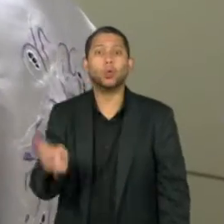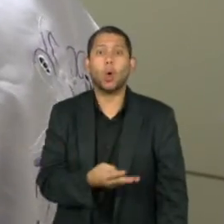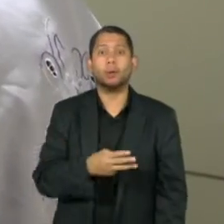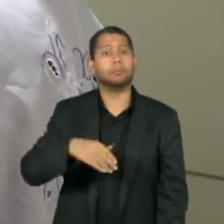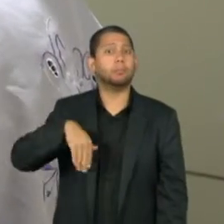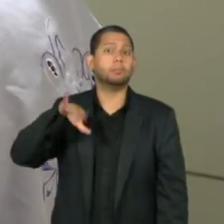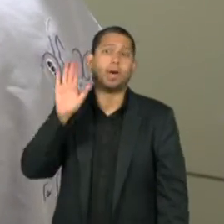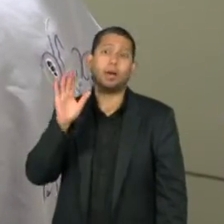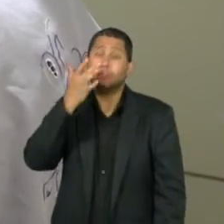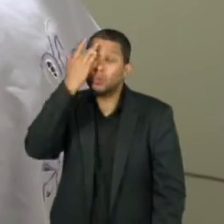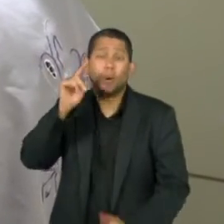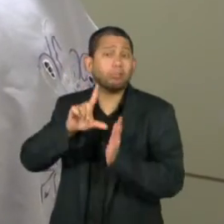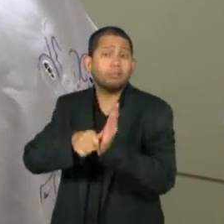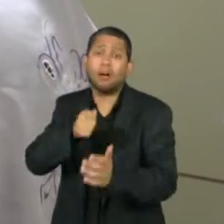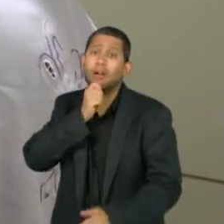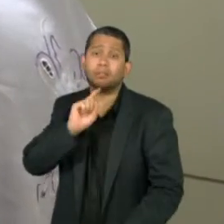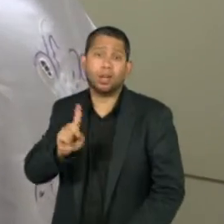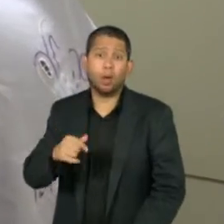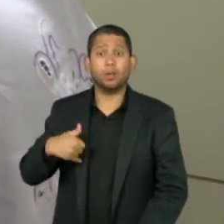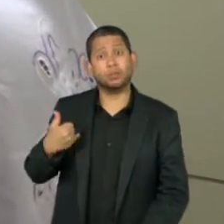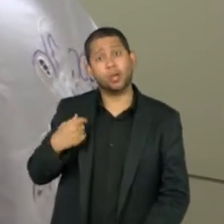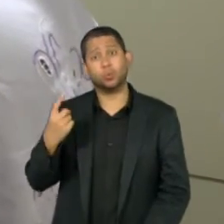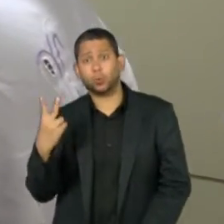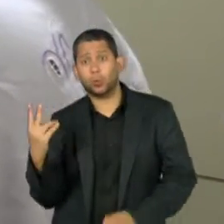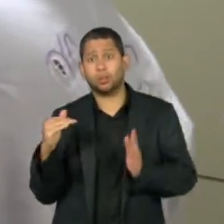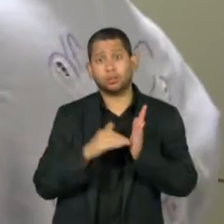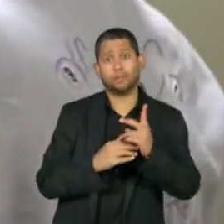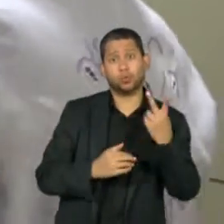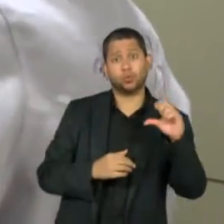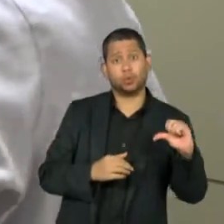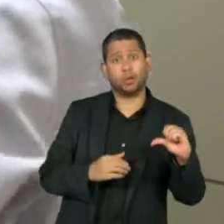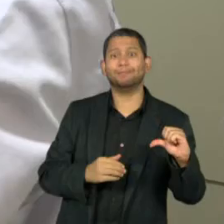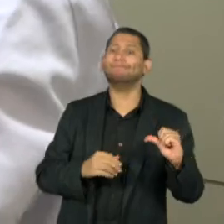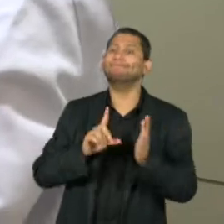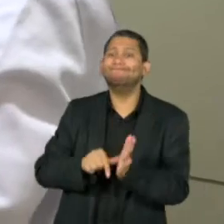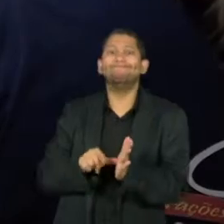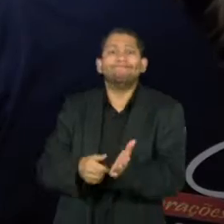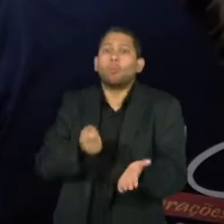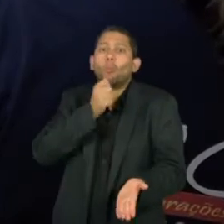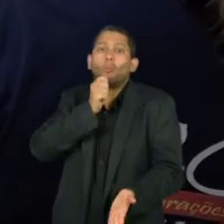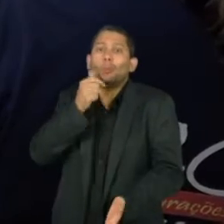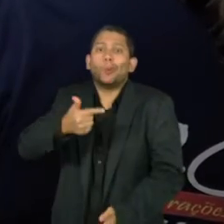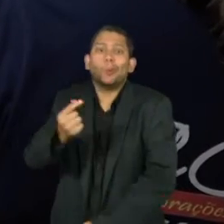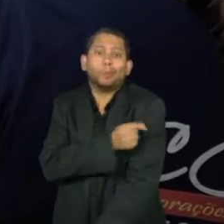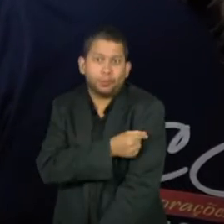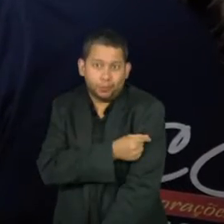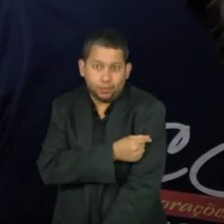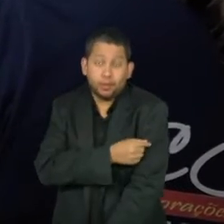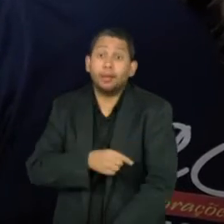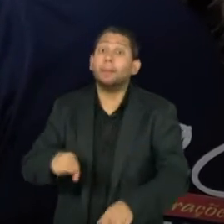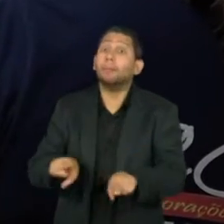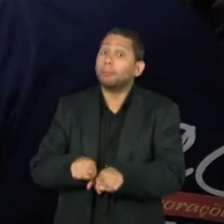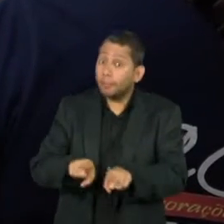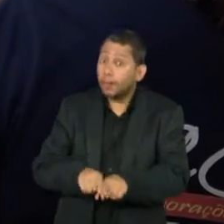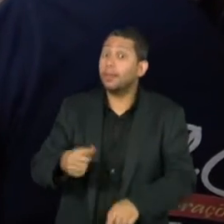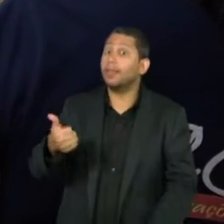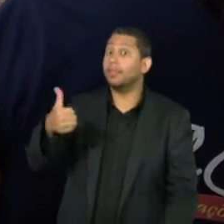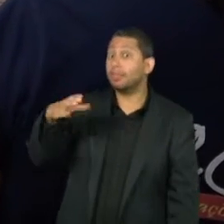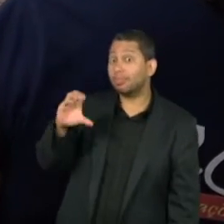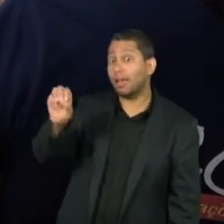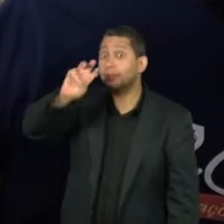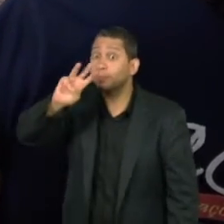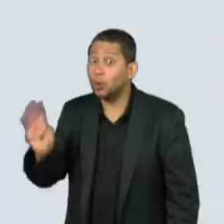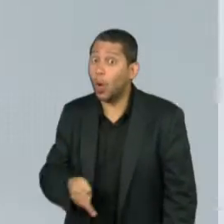maior parte na faixa etária entre 12 e 29 anos. Até o fim do mês, mais 10 milhões devem tomar a